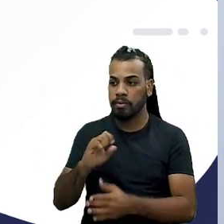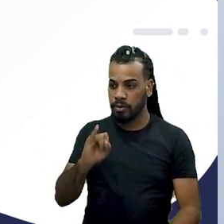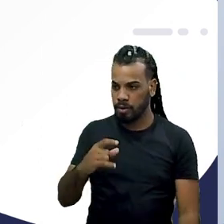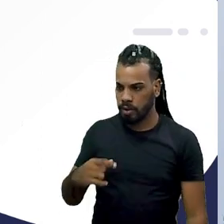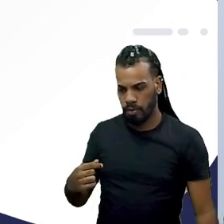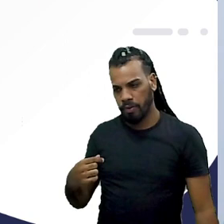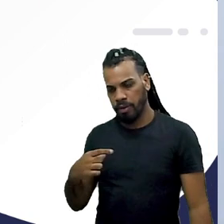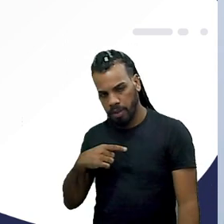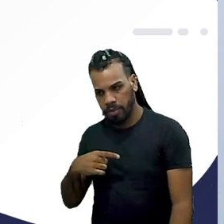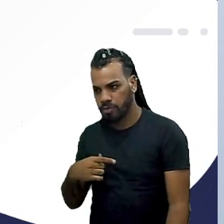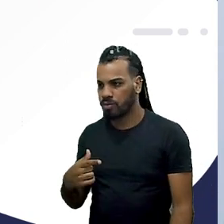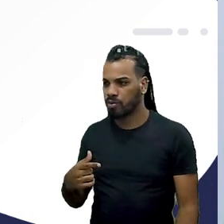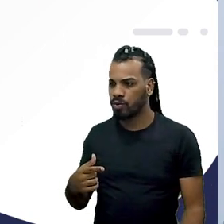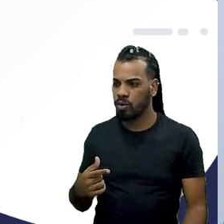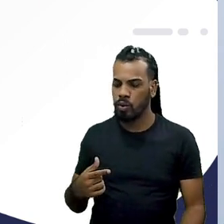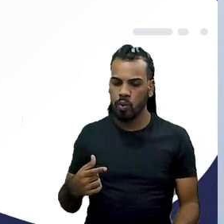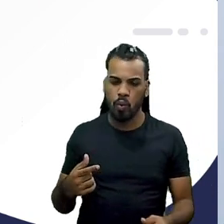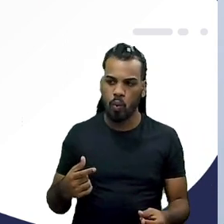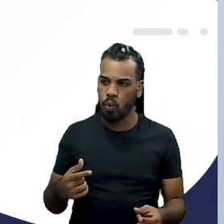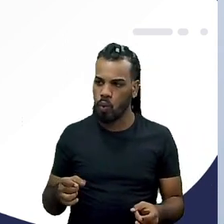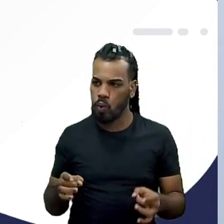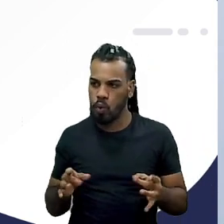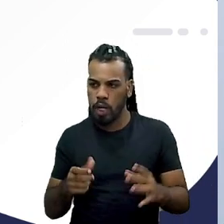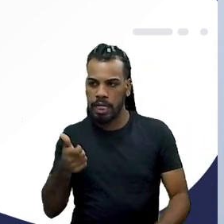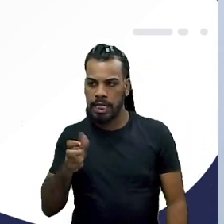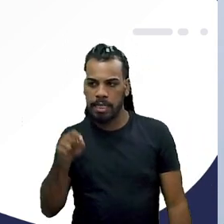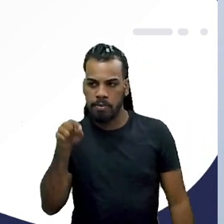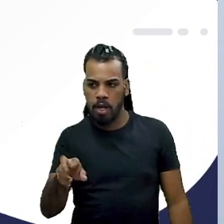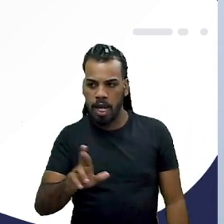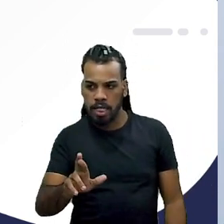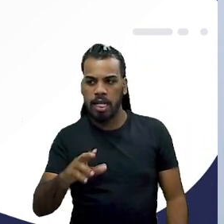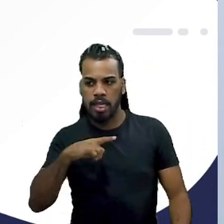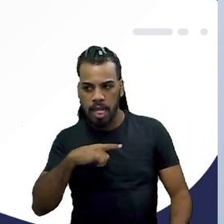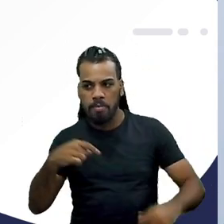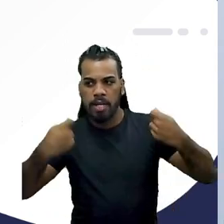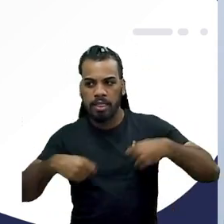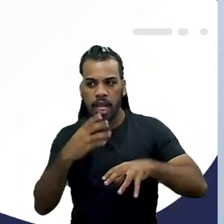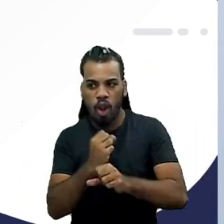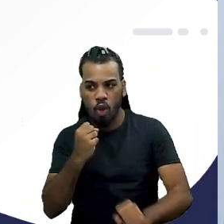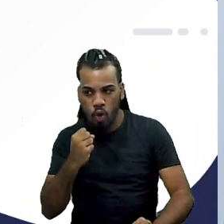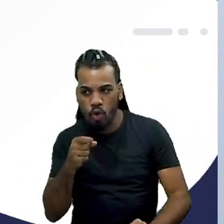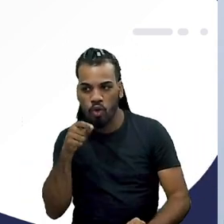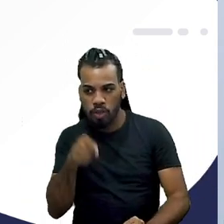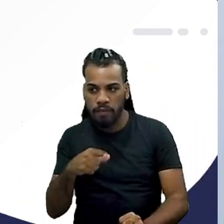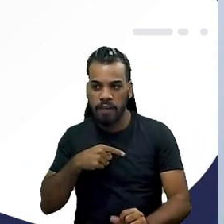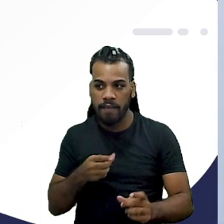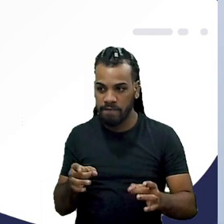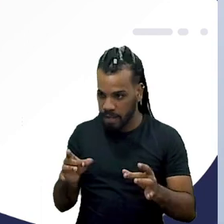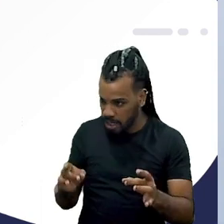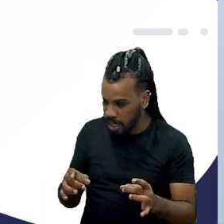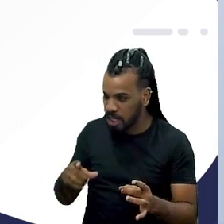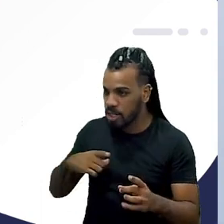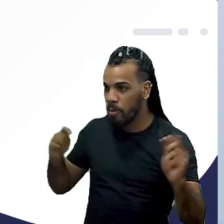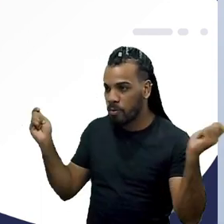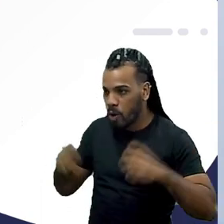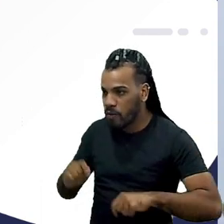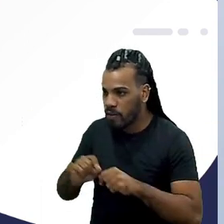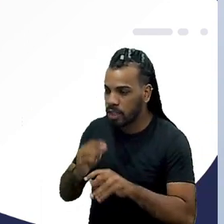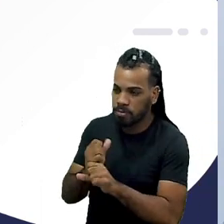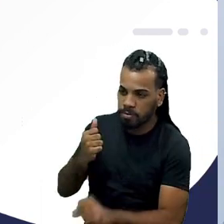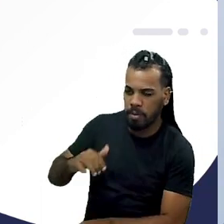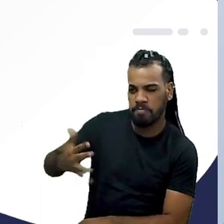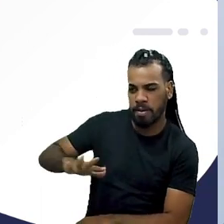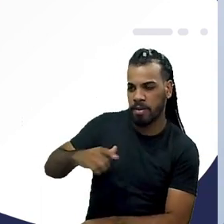tenho meus custos fixos custam 15 mil reais, eu tenho que gerar lucro, ter um volume de venda que eu possa gerar no